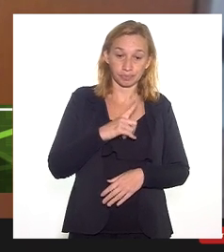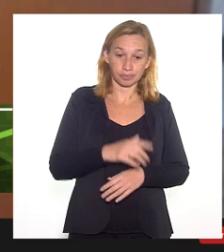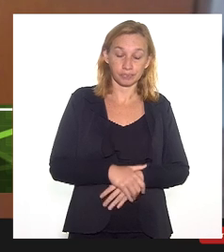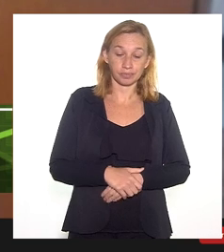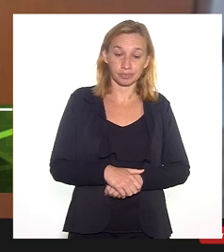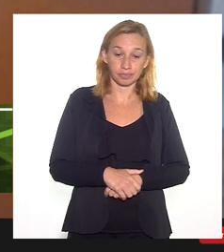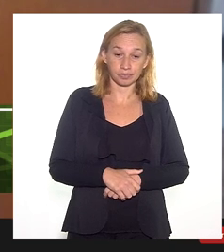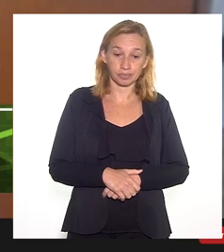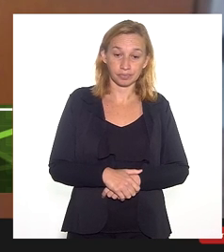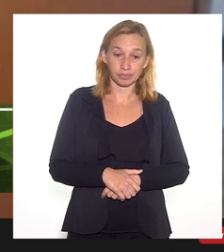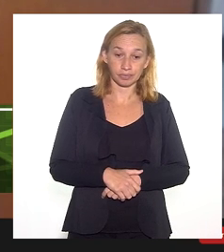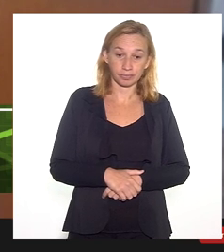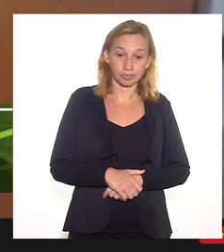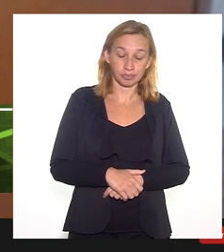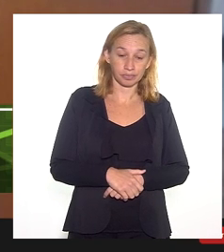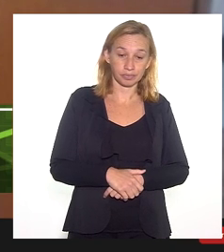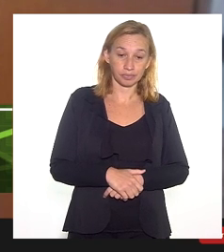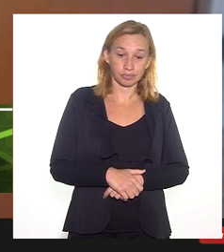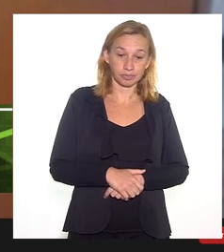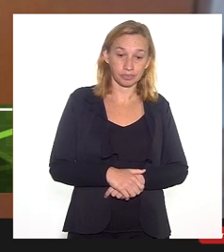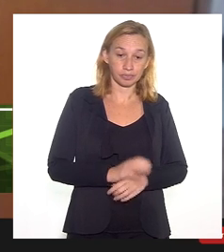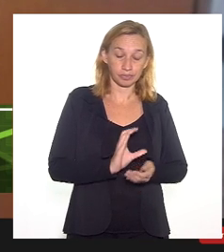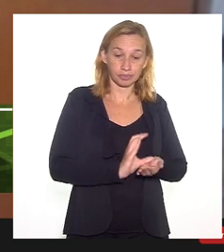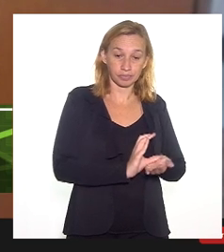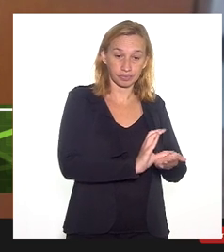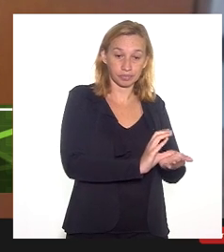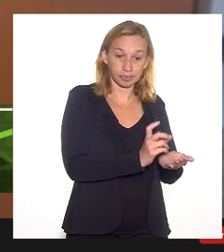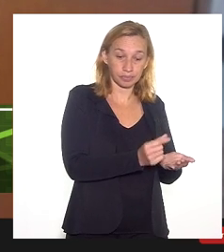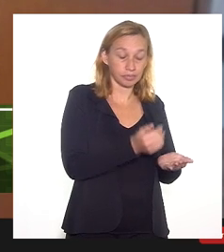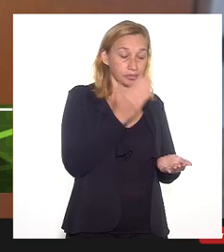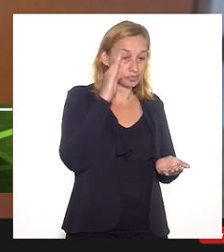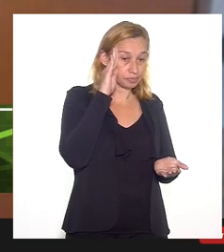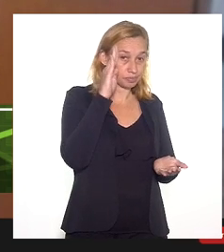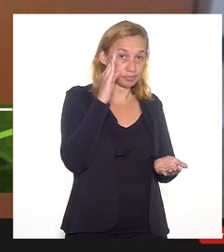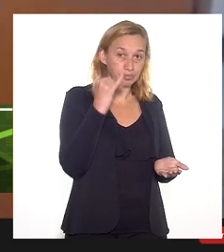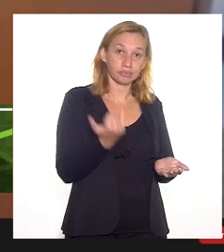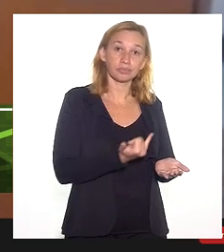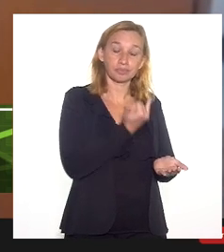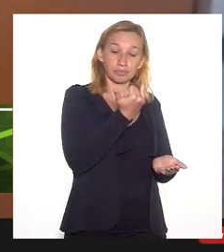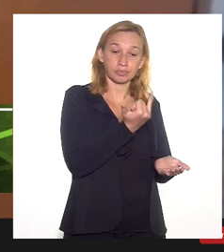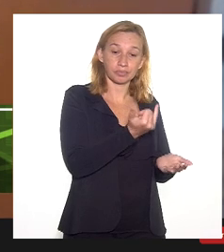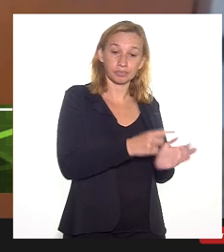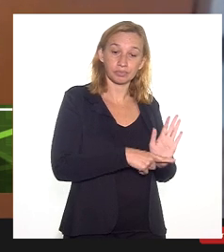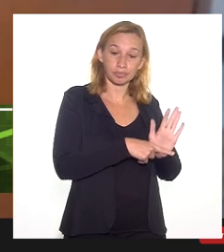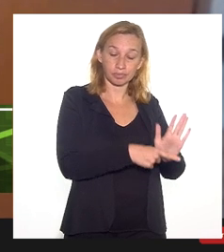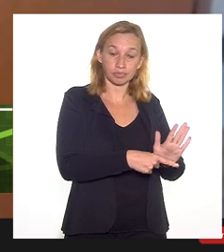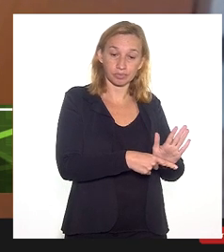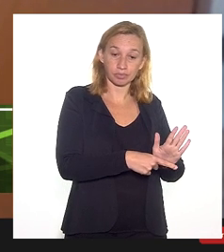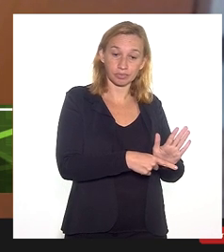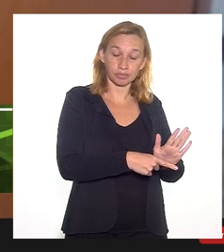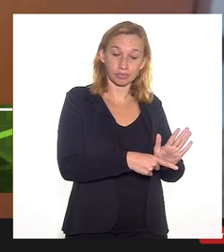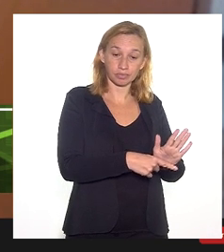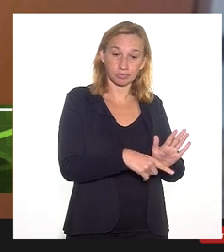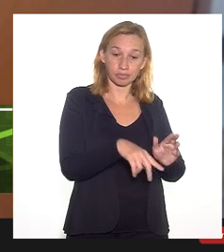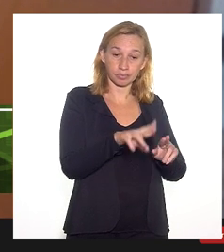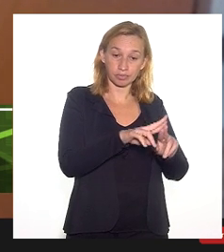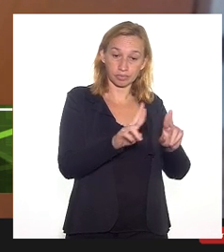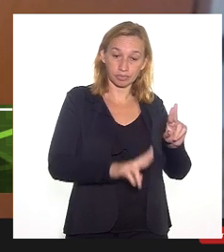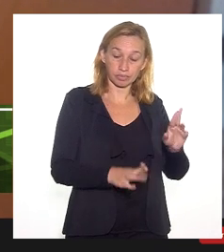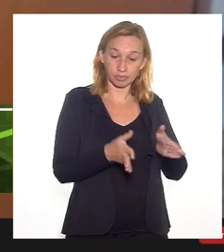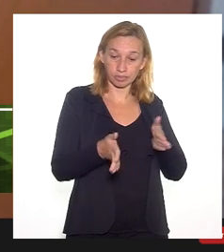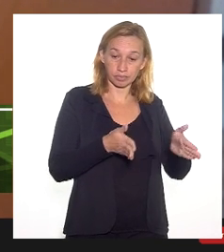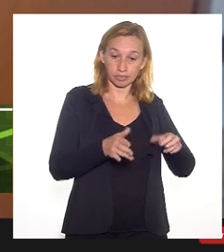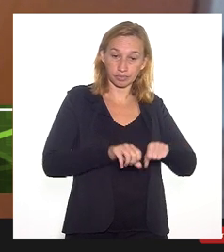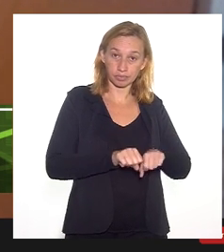desses auxílios que são fundamentais para o funcionamento pleno da universidade durante a